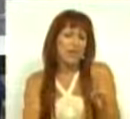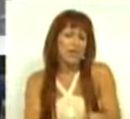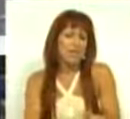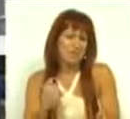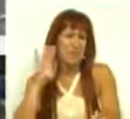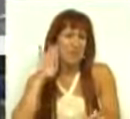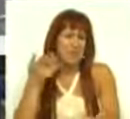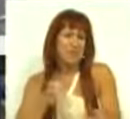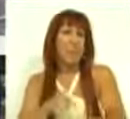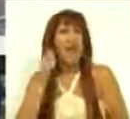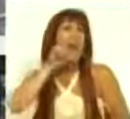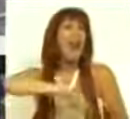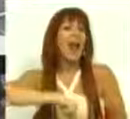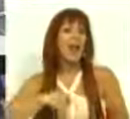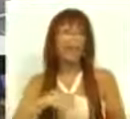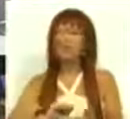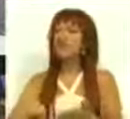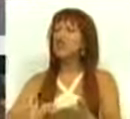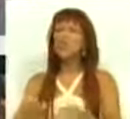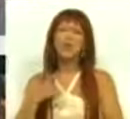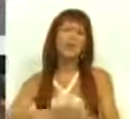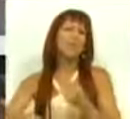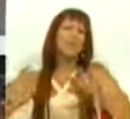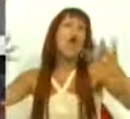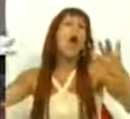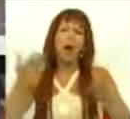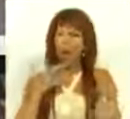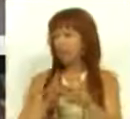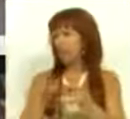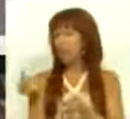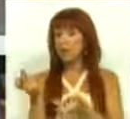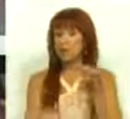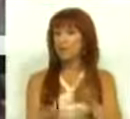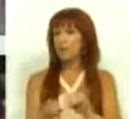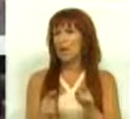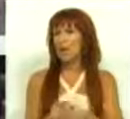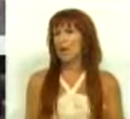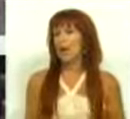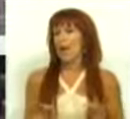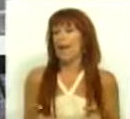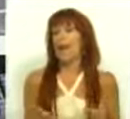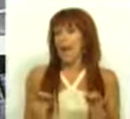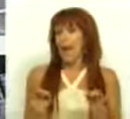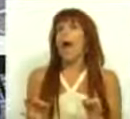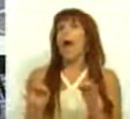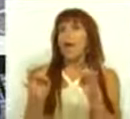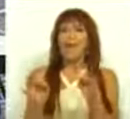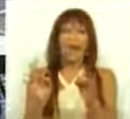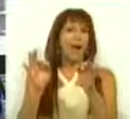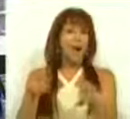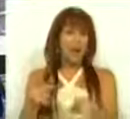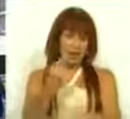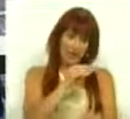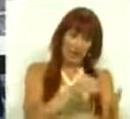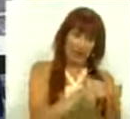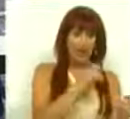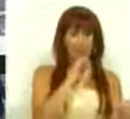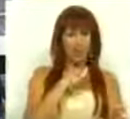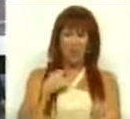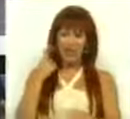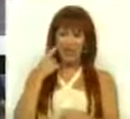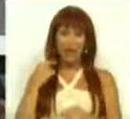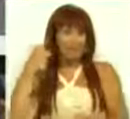incidentes. Nós sabemos quem são os escritórios de advogados que utilizam incidentes dilatórios para que os seus clientes